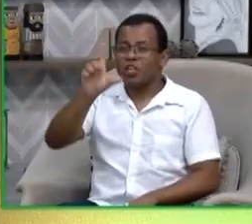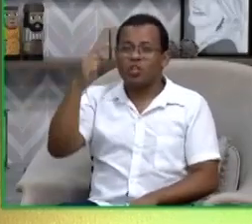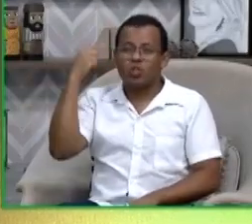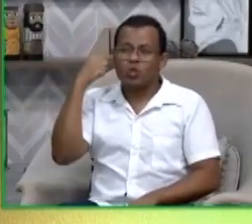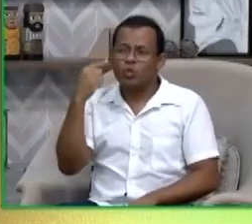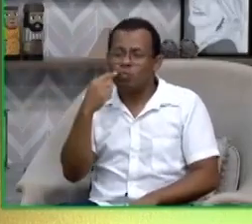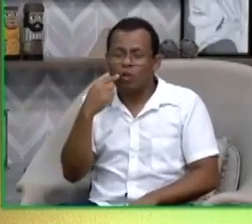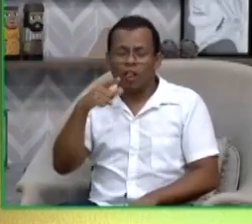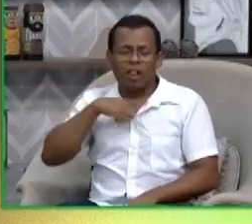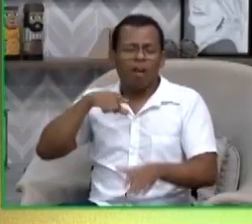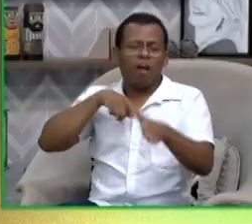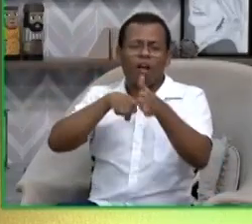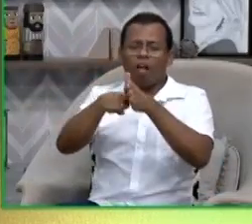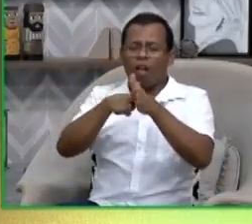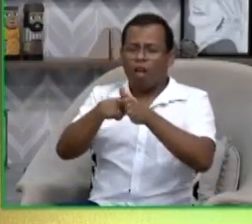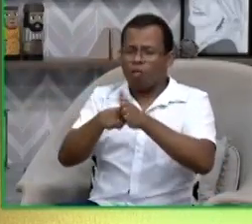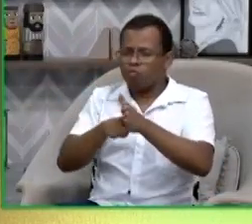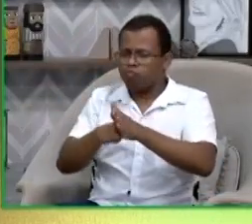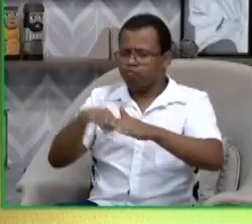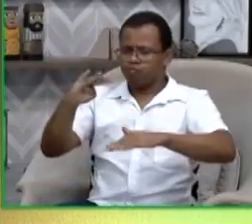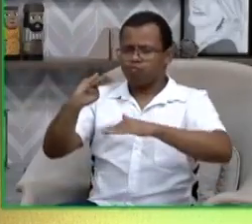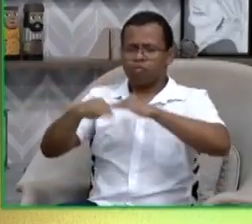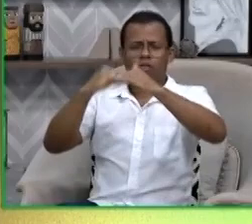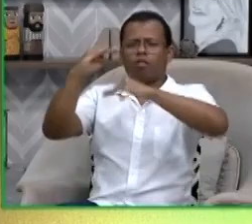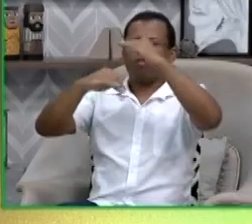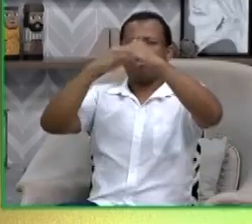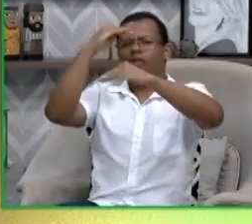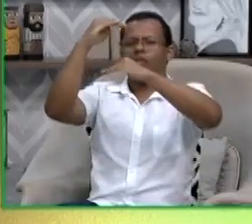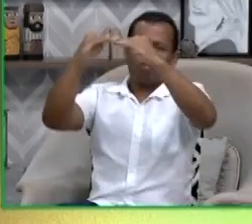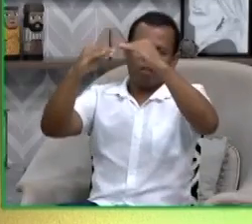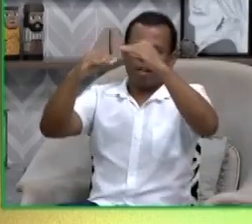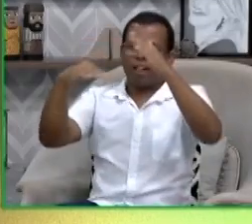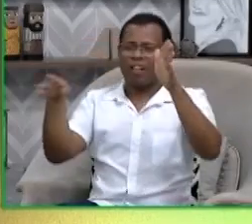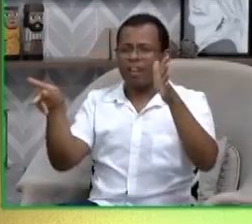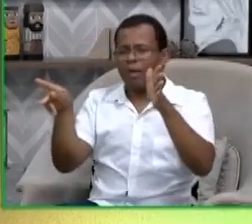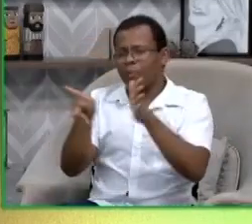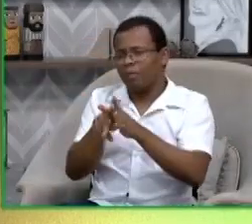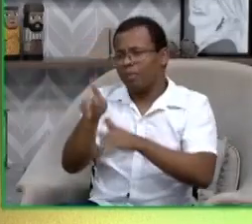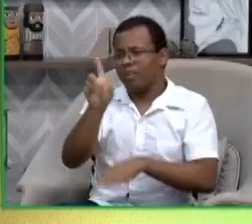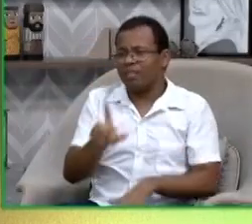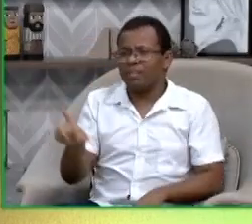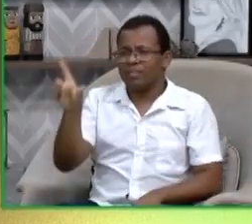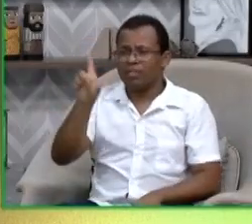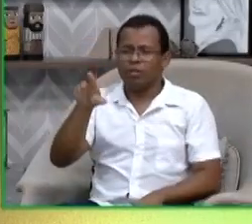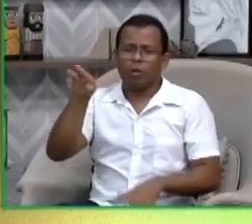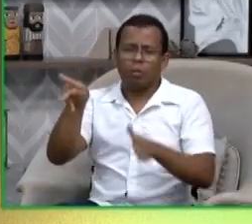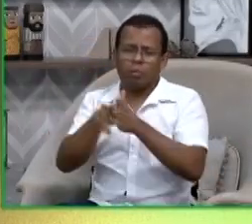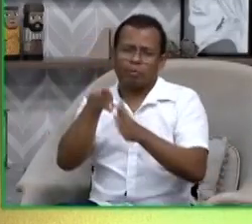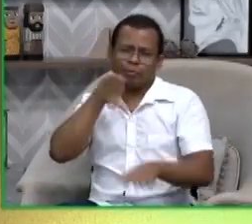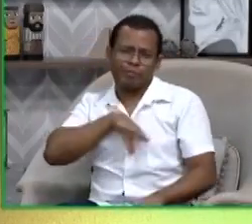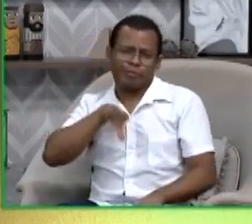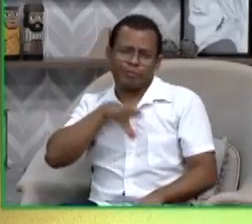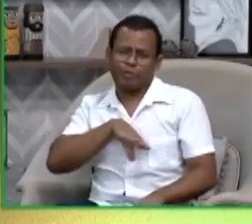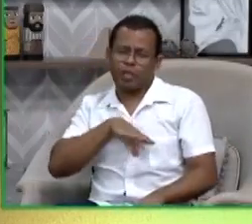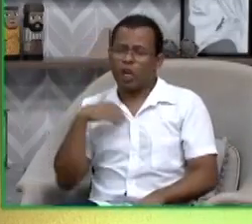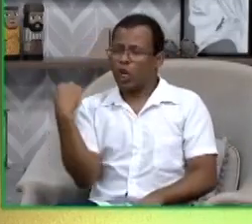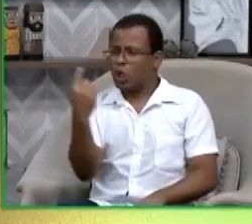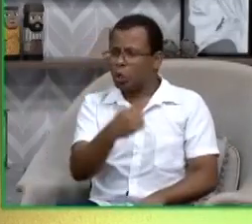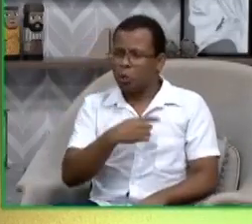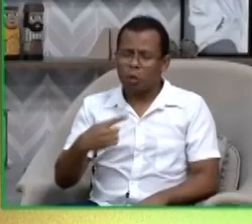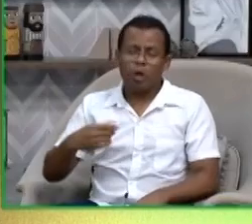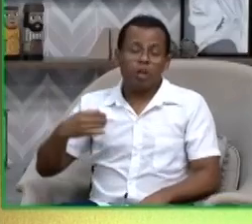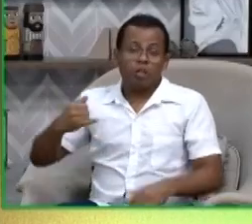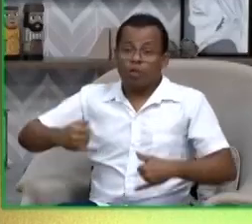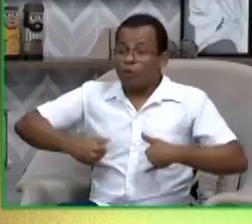auge de pesquisas que tem avançado muito mais até do que a própria literatura em português. Então, para a gente, é um